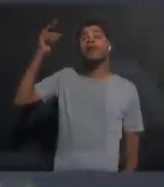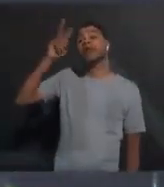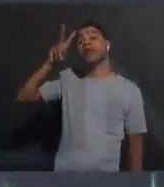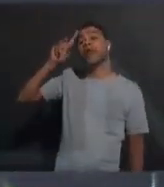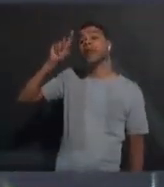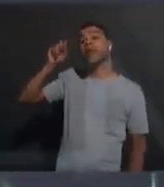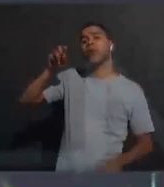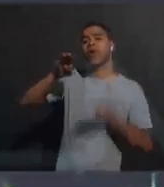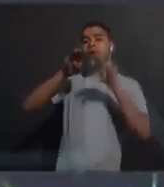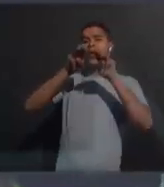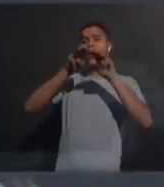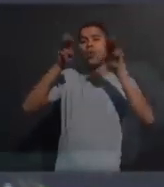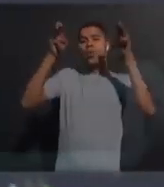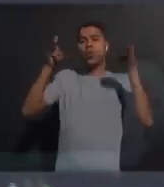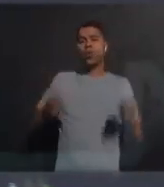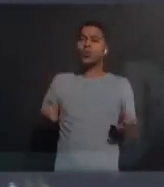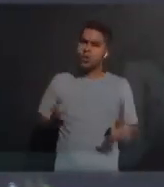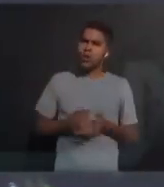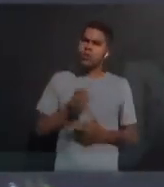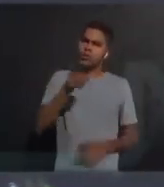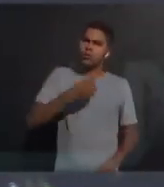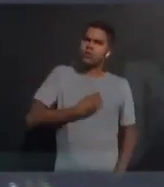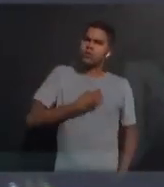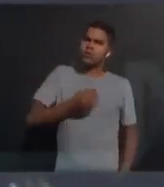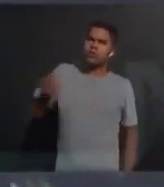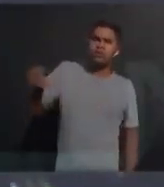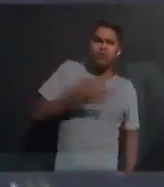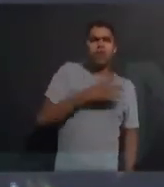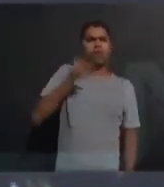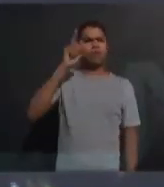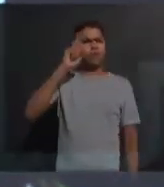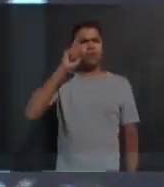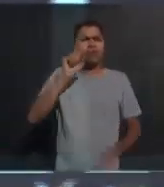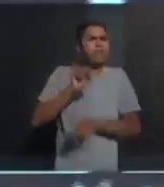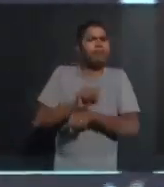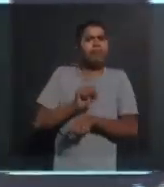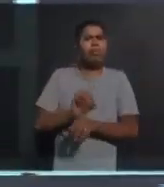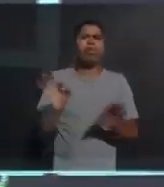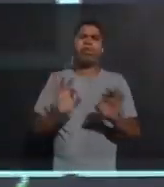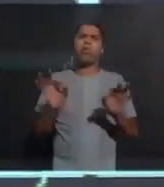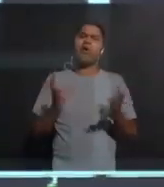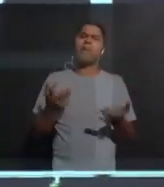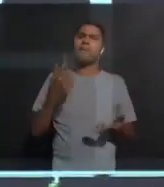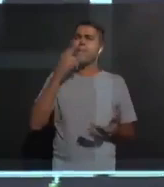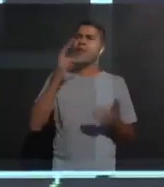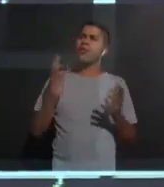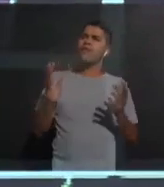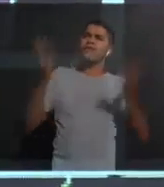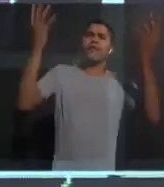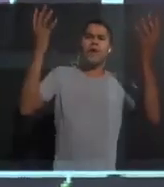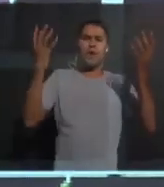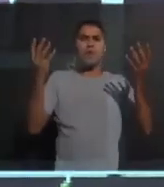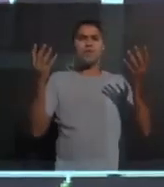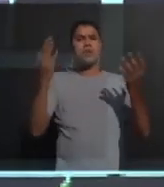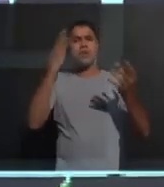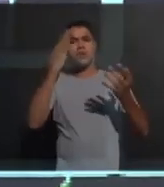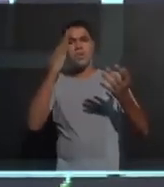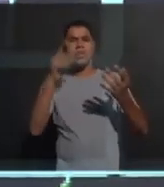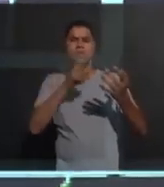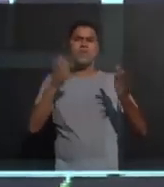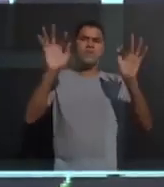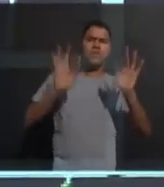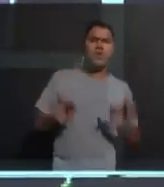museu viva coisas novas todos os dias não fique esperando festa né pra poder se você ser